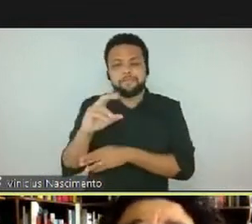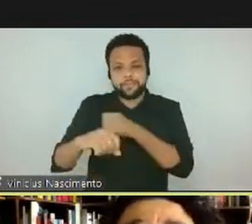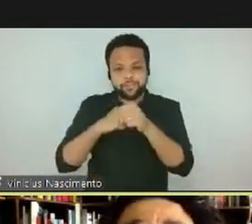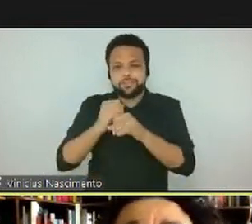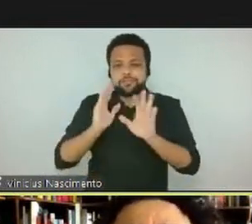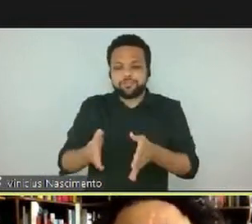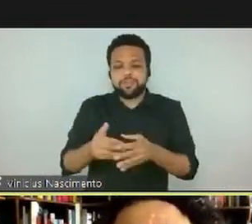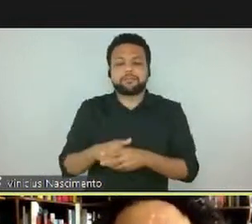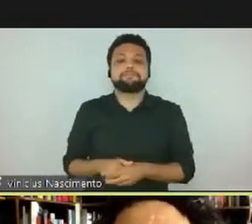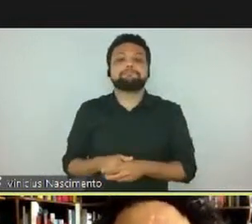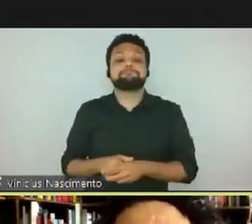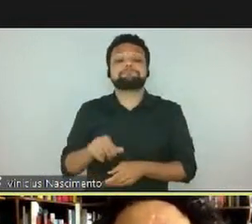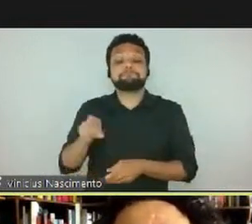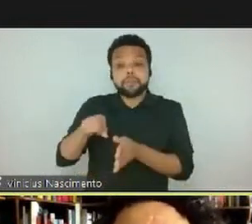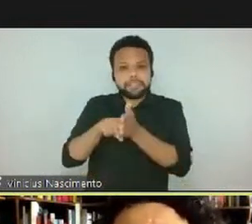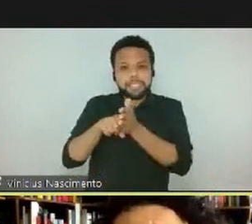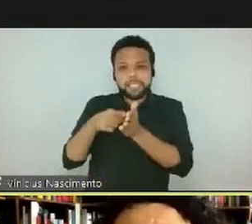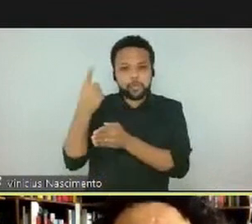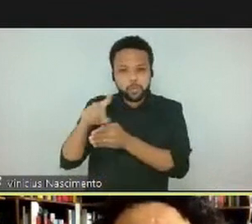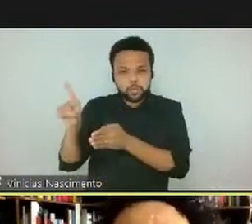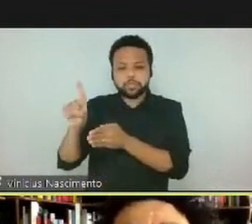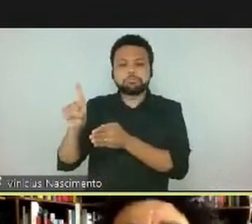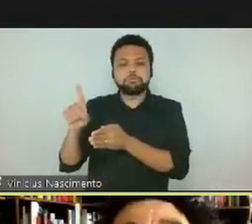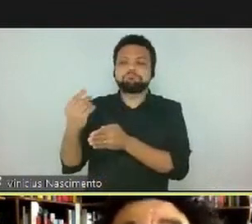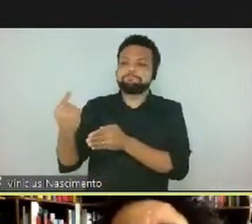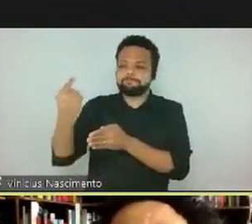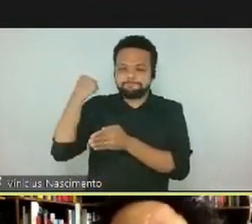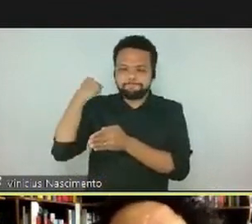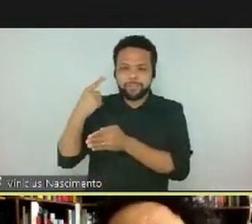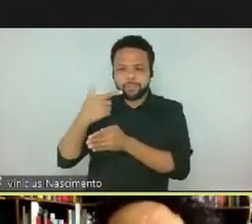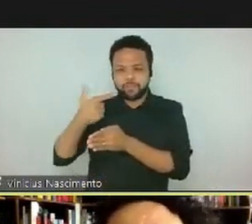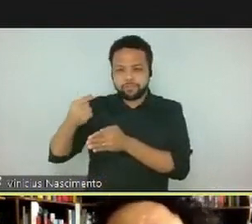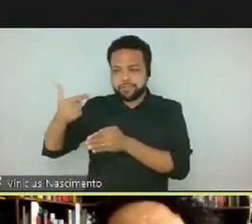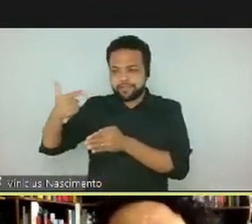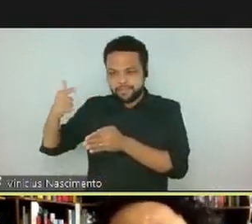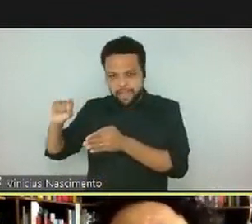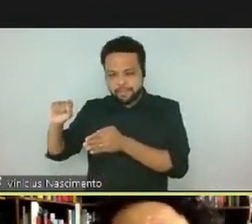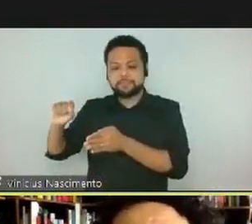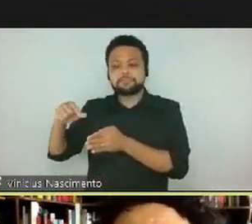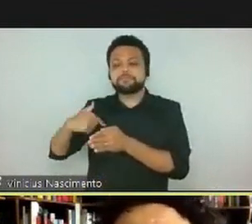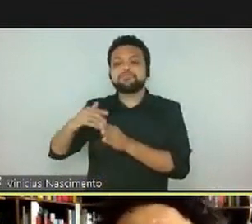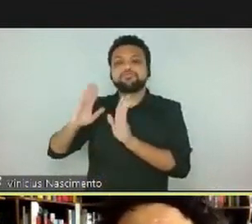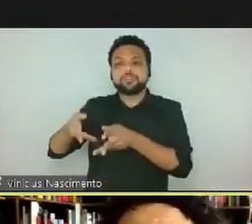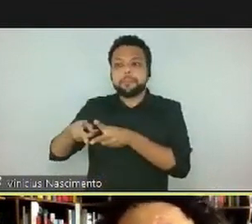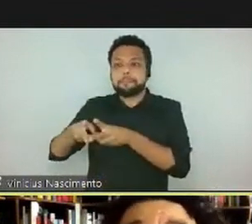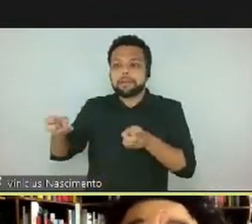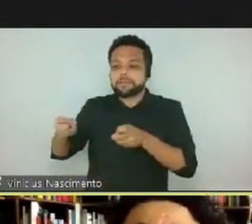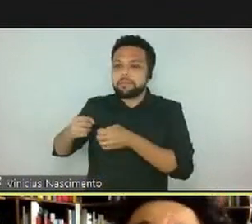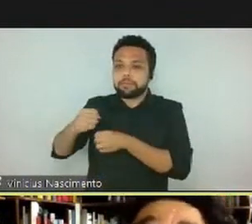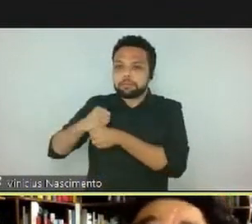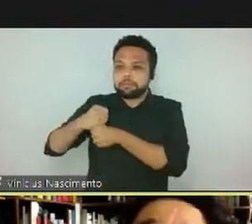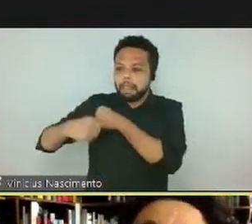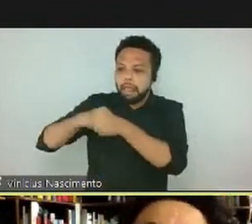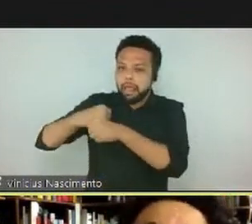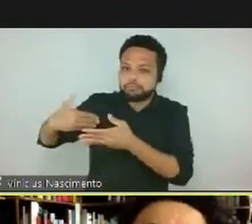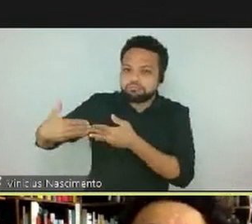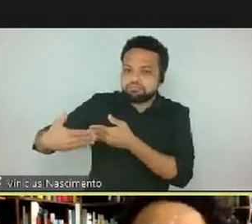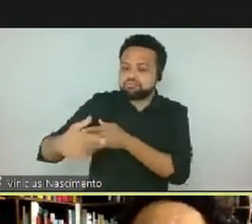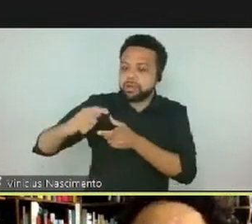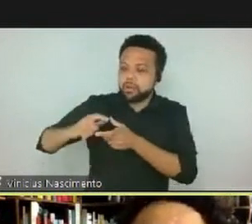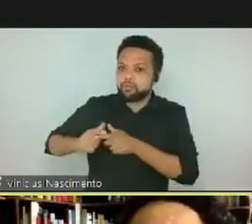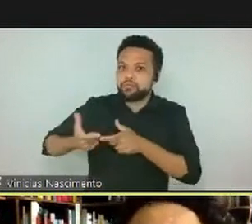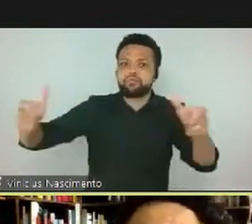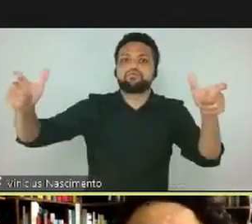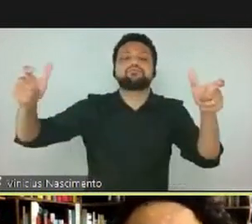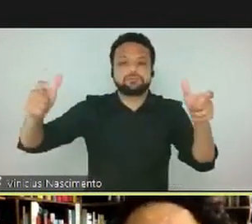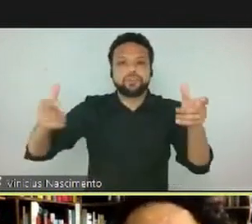um crescimento populacional e um crescimento em relação a esses domicílios. Mas nós não temos esses